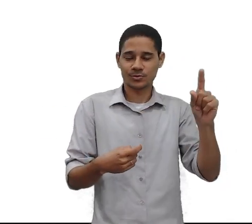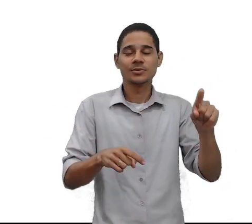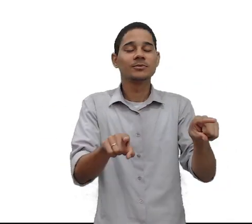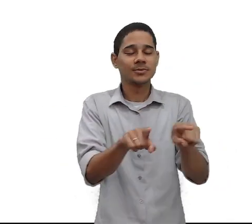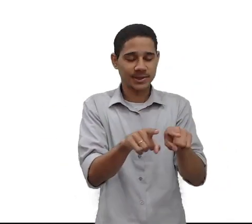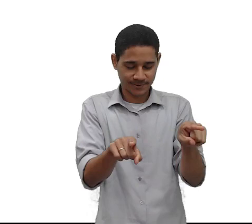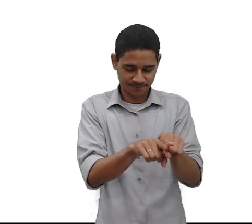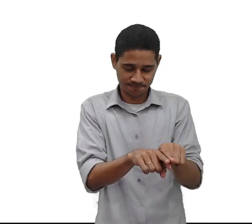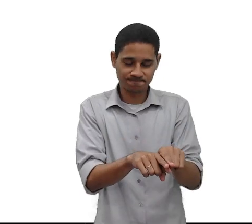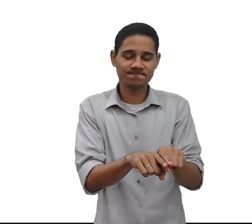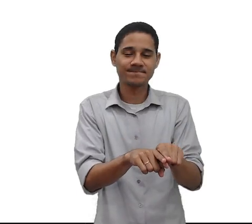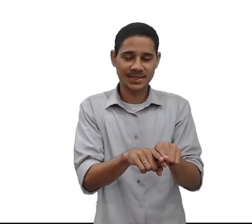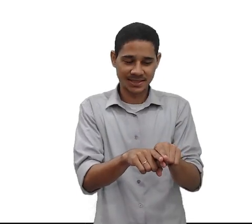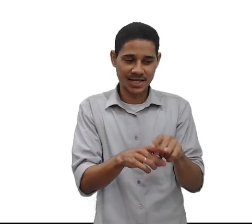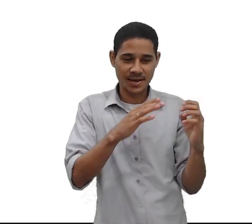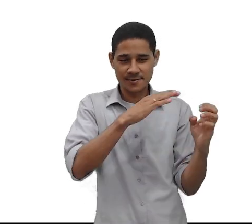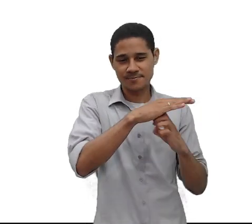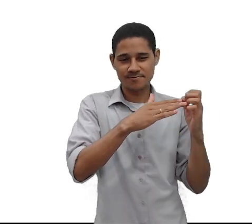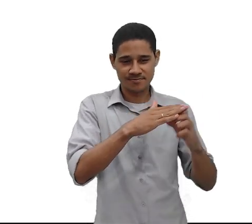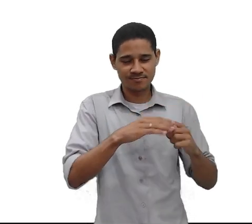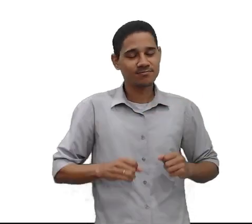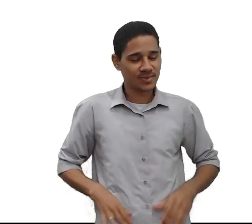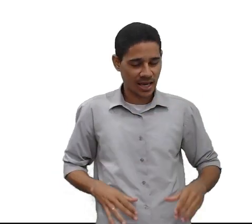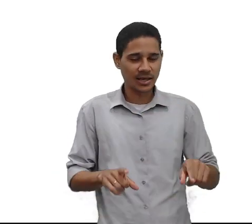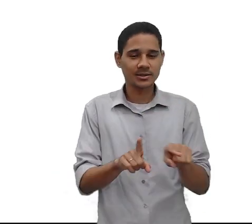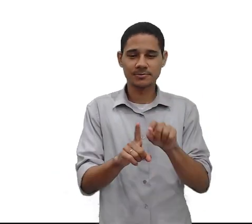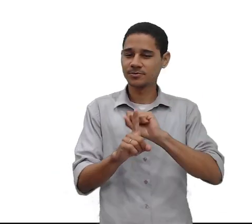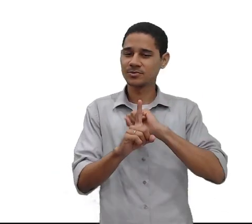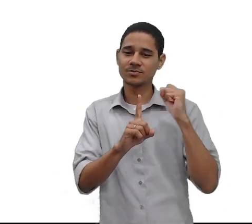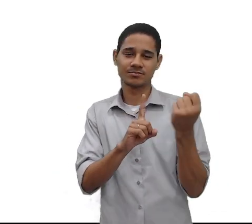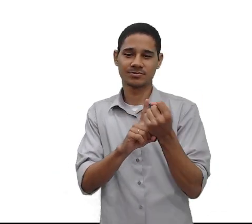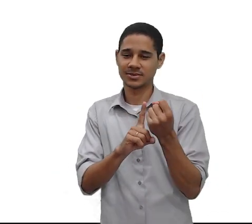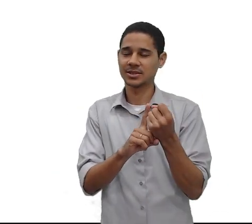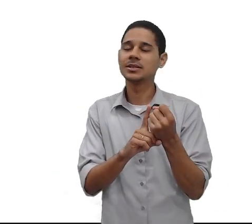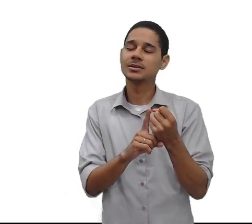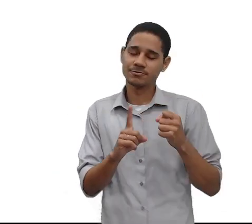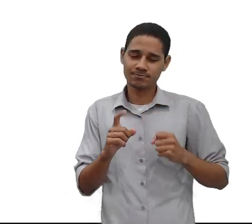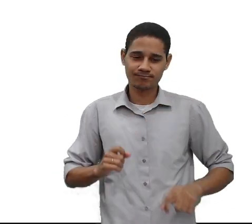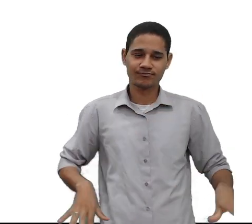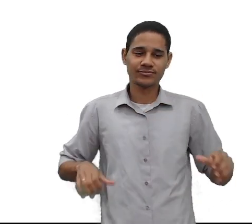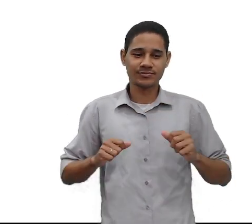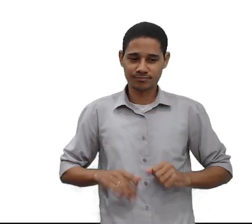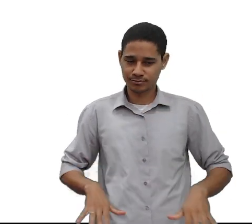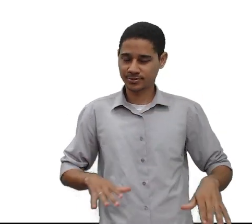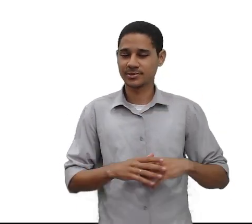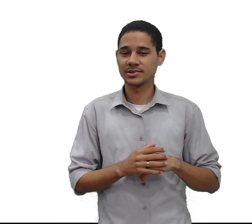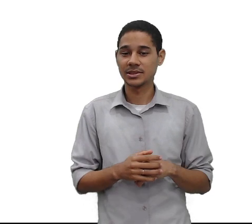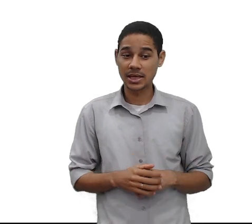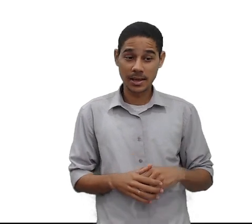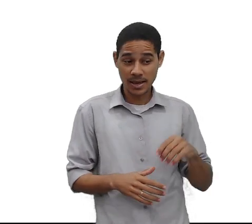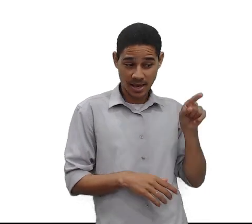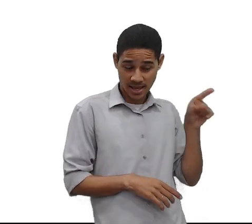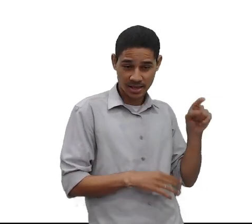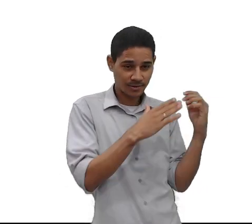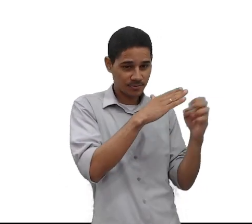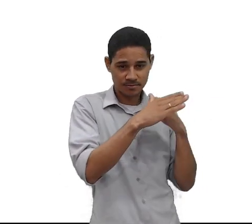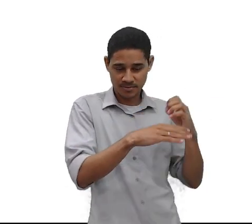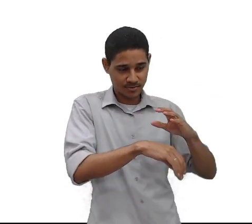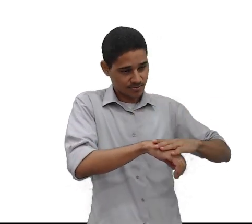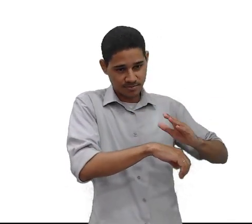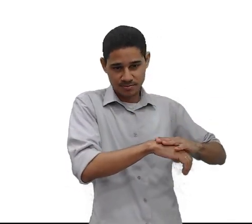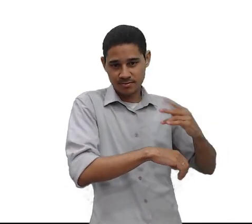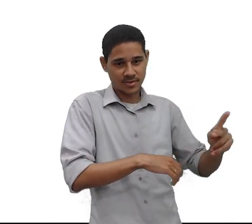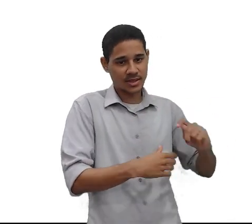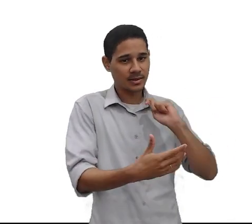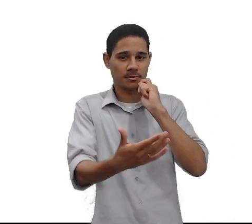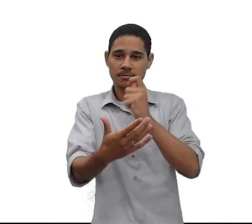assim afetam a empresa e a sociedade. Ou seja, são custos assumidos diretamente pela empresa. São representados